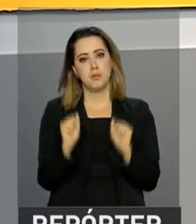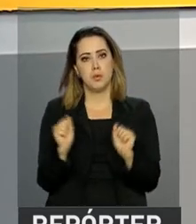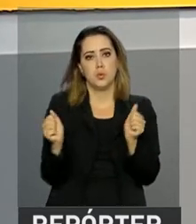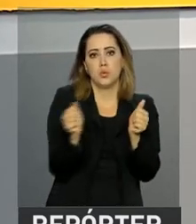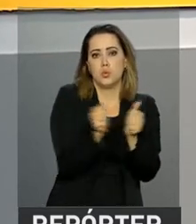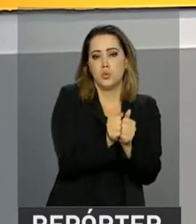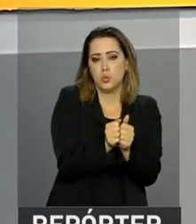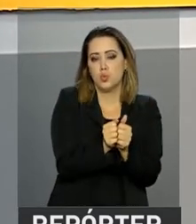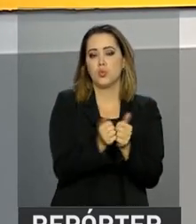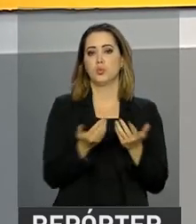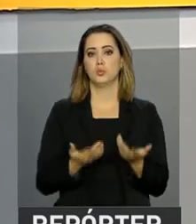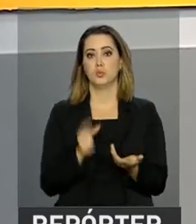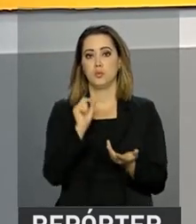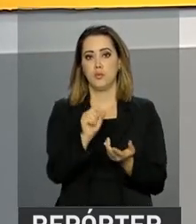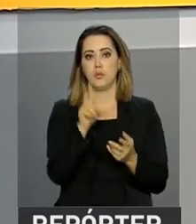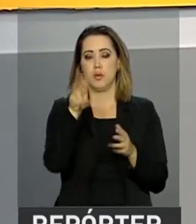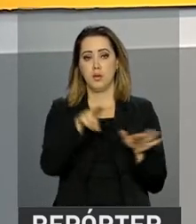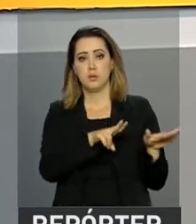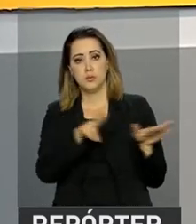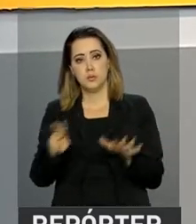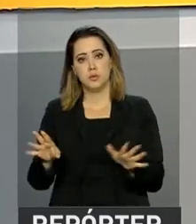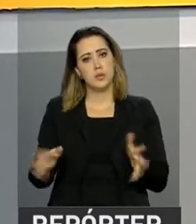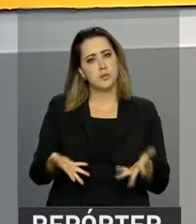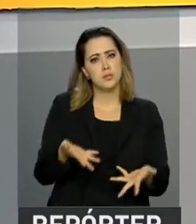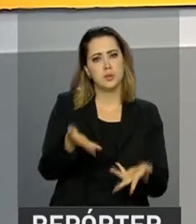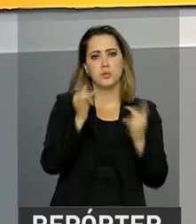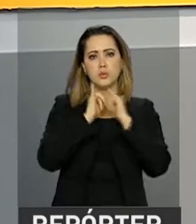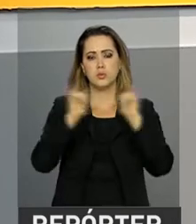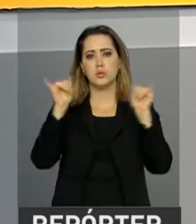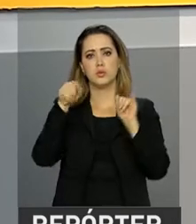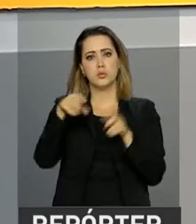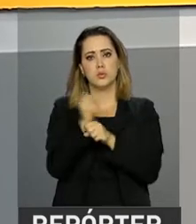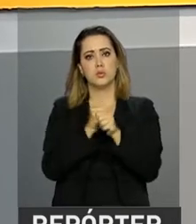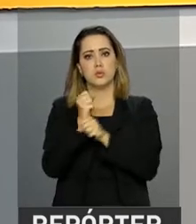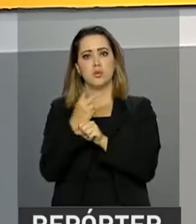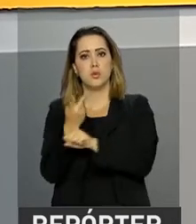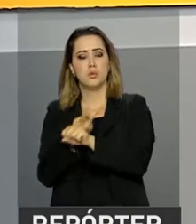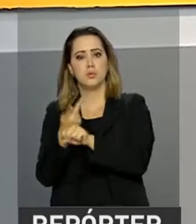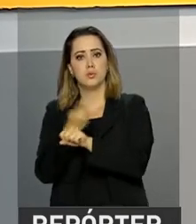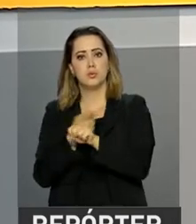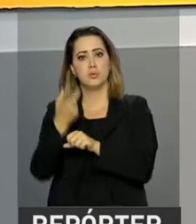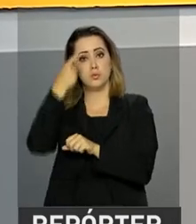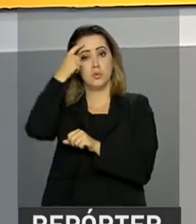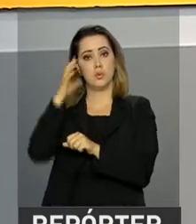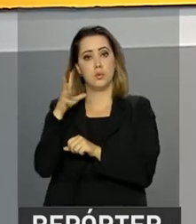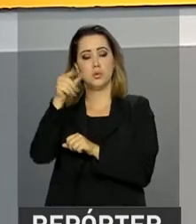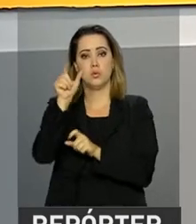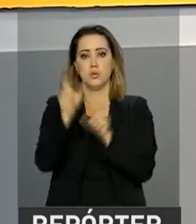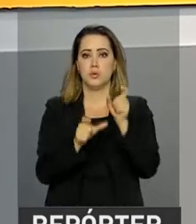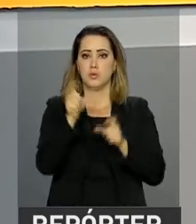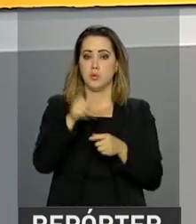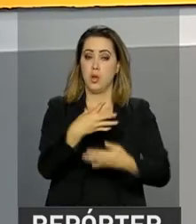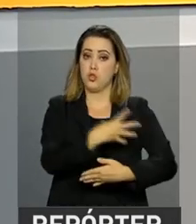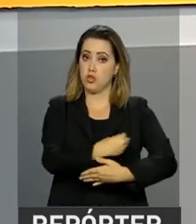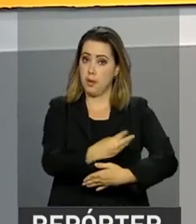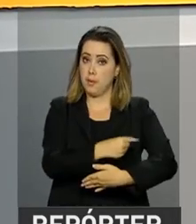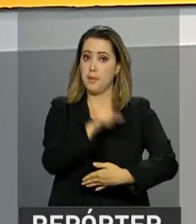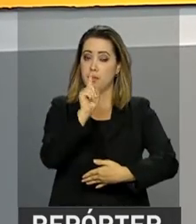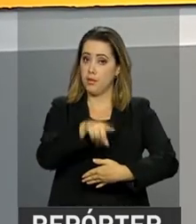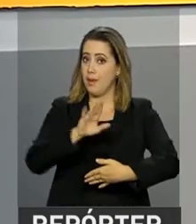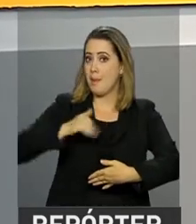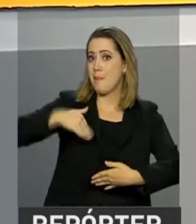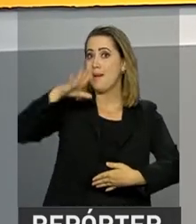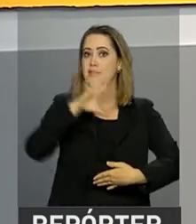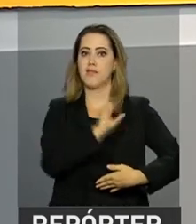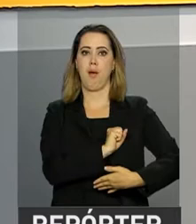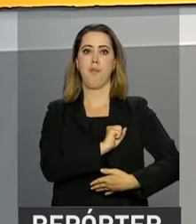posso fazer com você, a Semana de Mobilização deste ano busca conscientizar a todos de que o ato de amamentar é mais